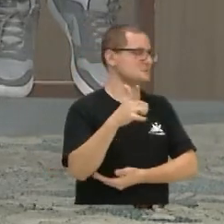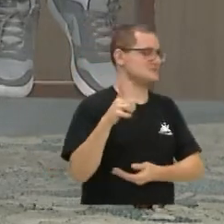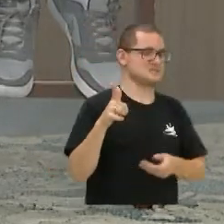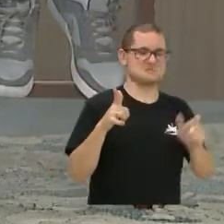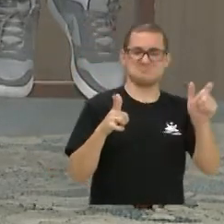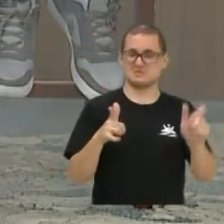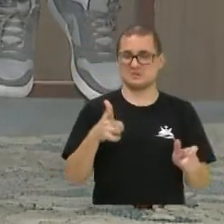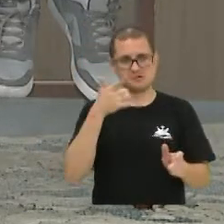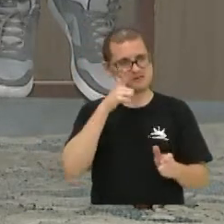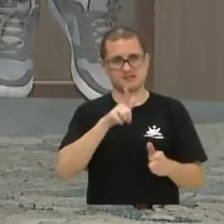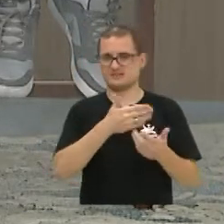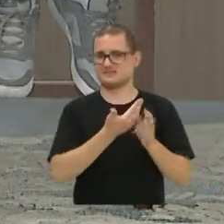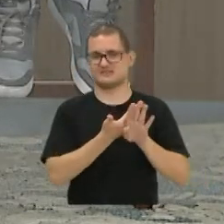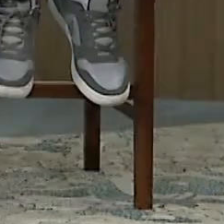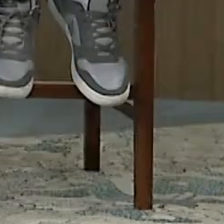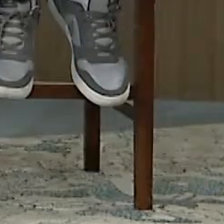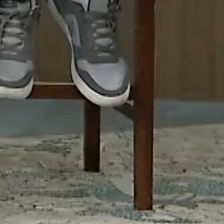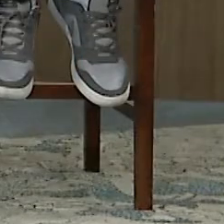ser